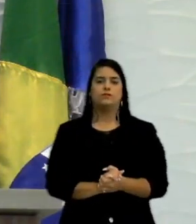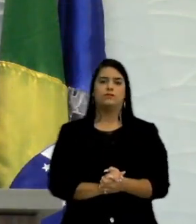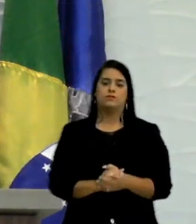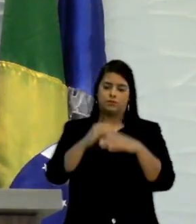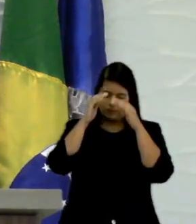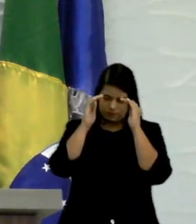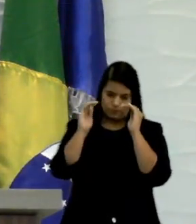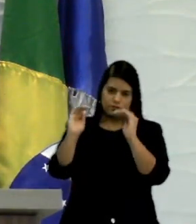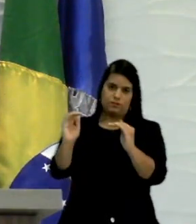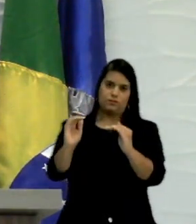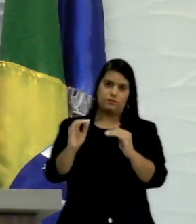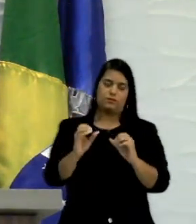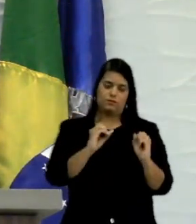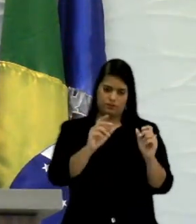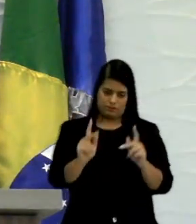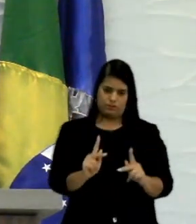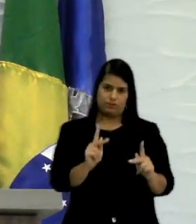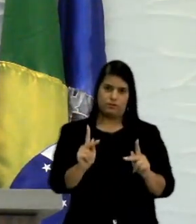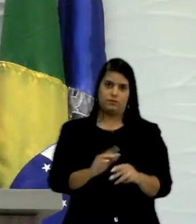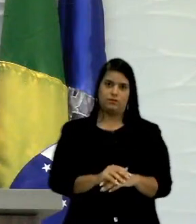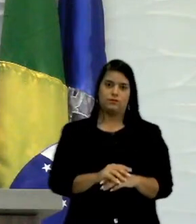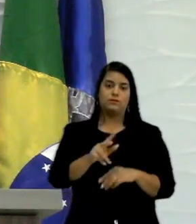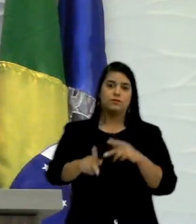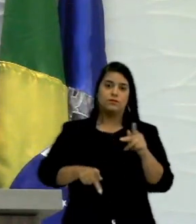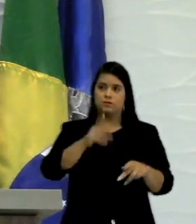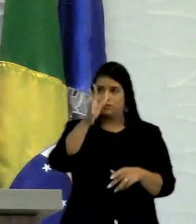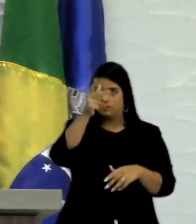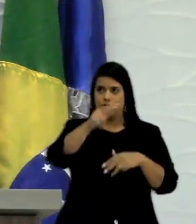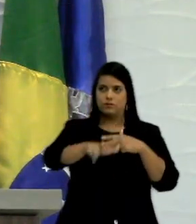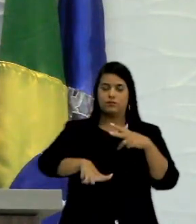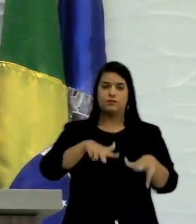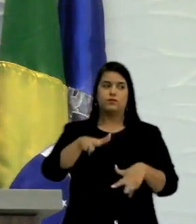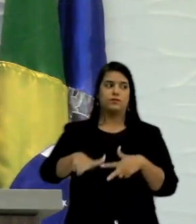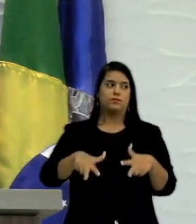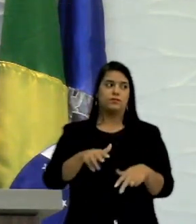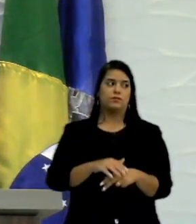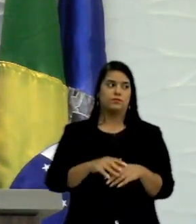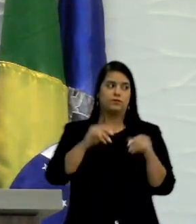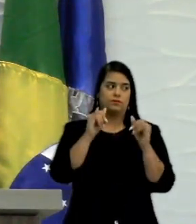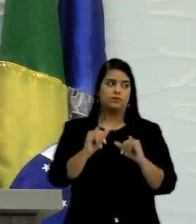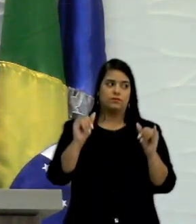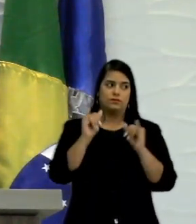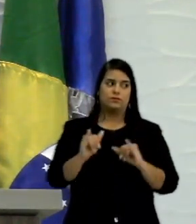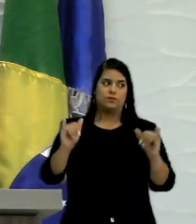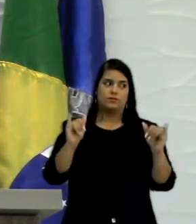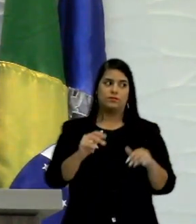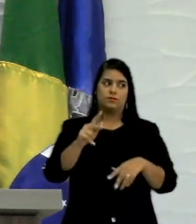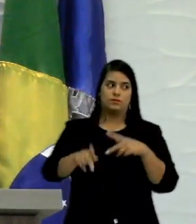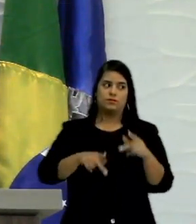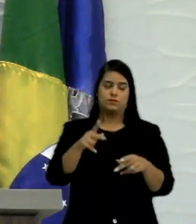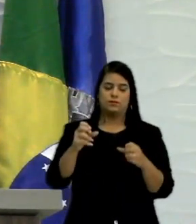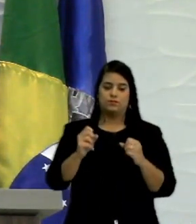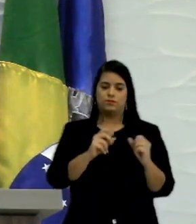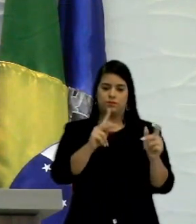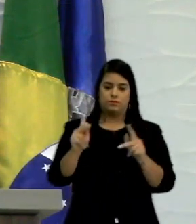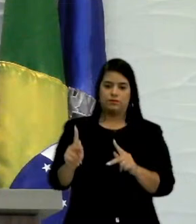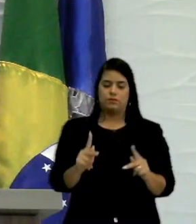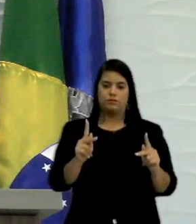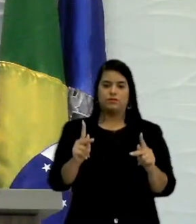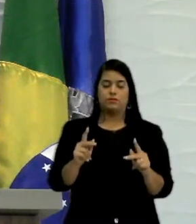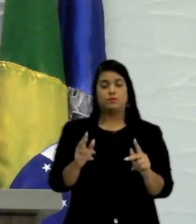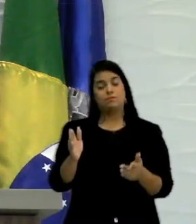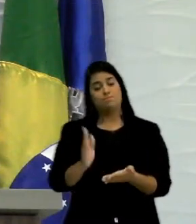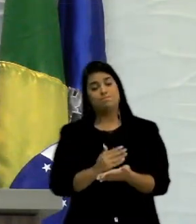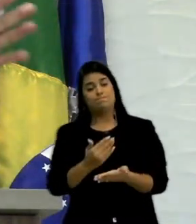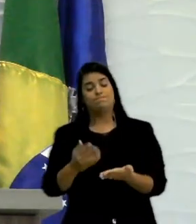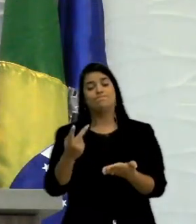Respeite quando vier pra cá, viu? Aí, pô, sobre TES. É isso que eu falo aí à população sobre TES. Tá certo? Tem vez que a gente erra